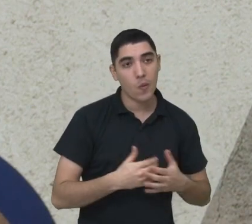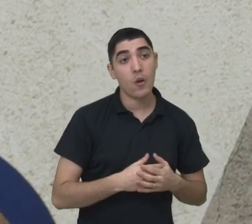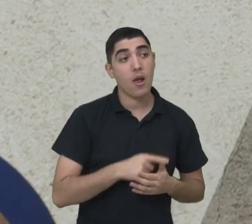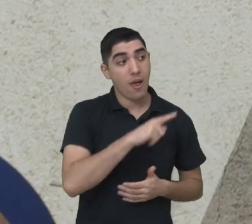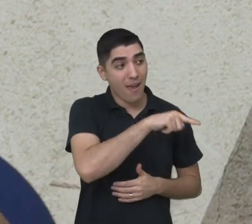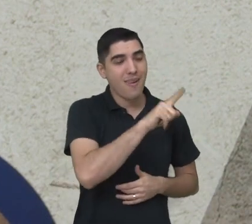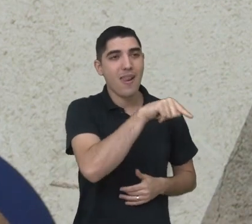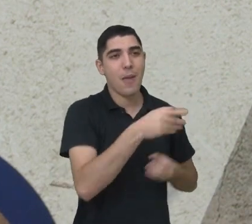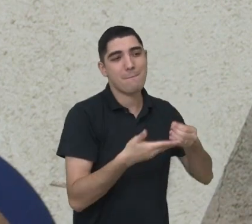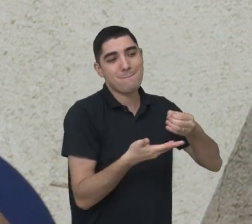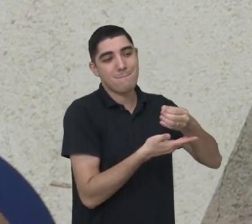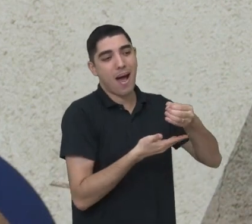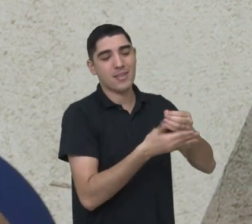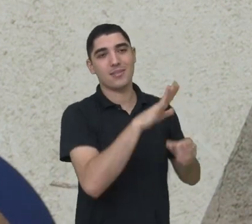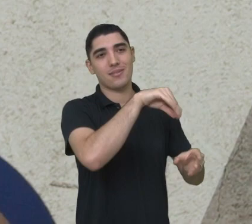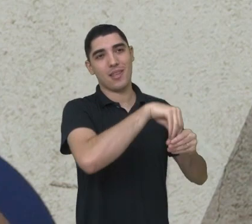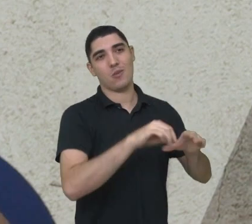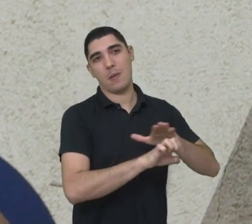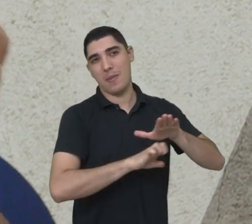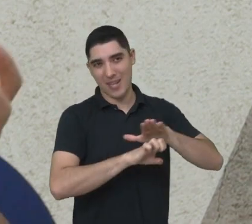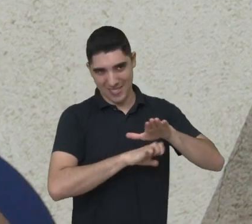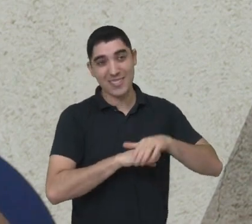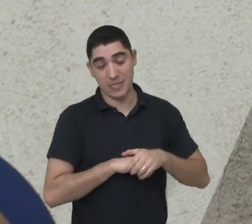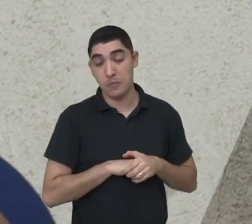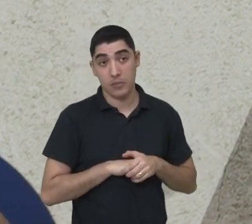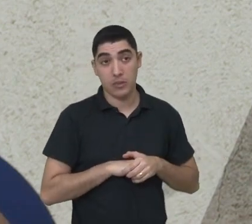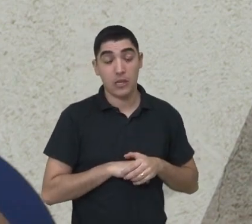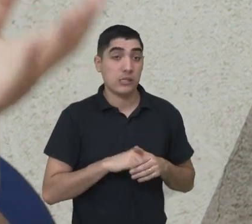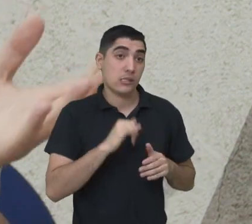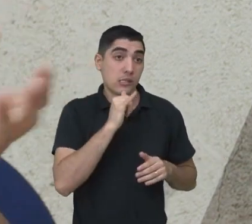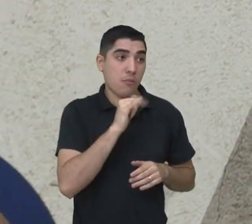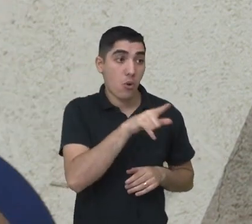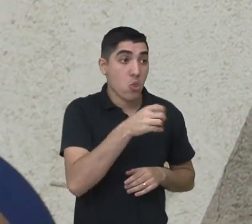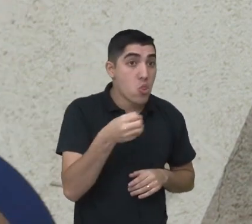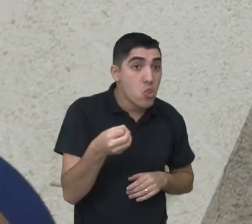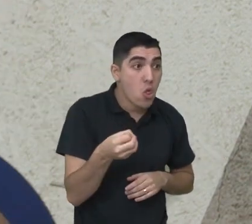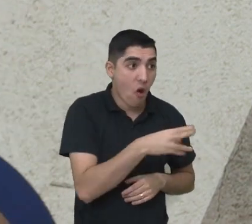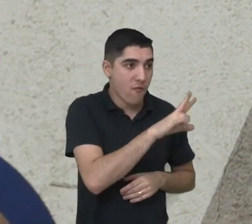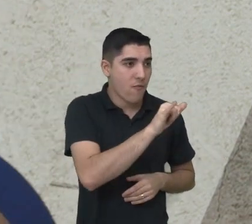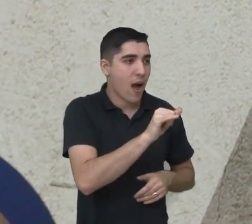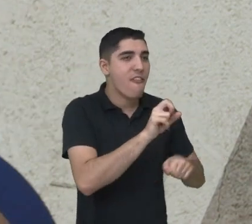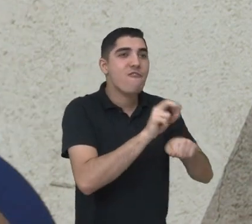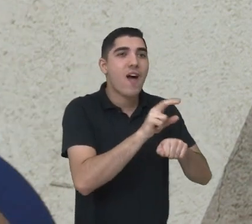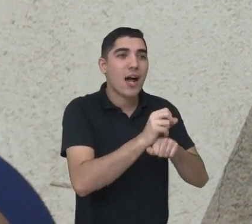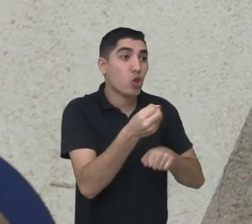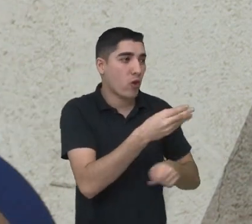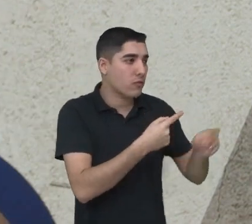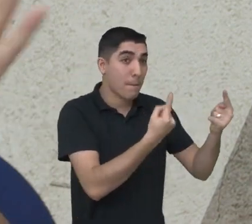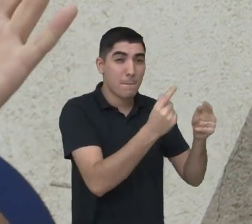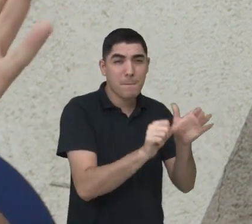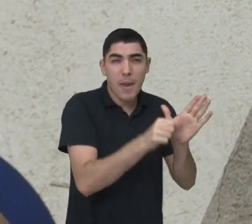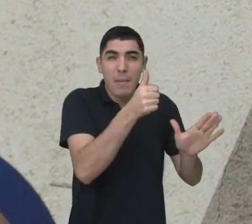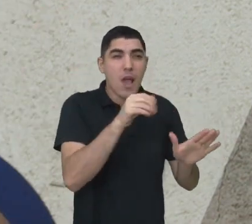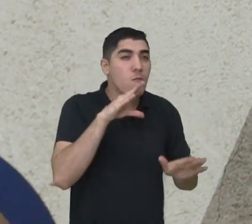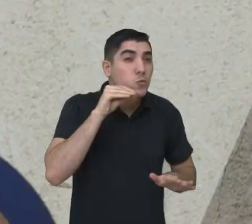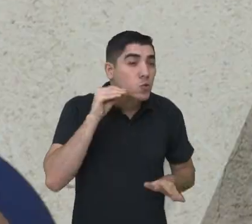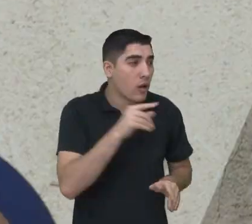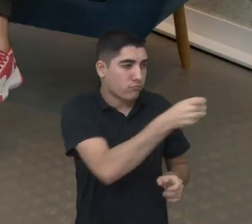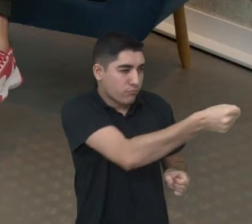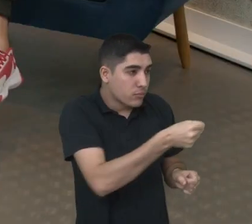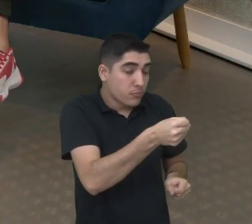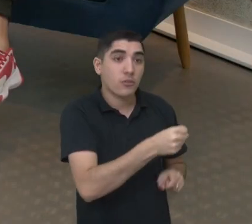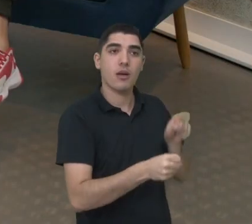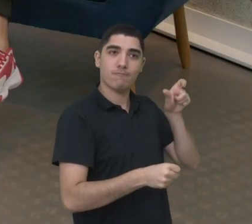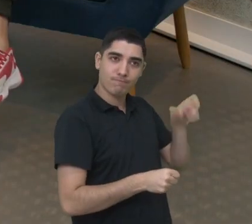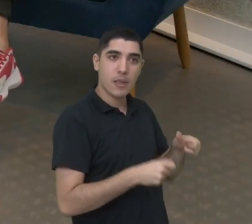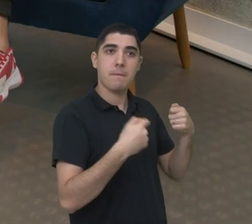dentro de uma indústria, né, até nas primeiras contratações dentro de uma, né, abertura de uma indústria. Então, engenheiro de produção, ele tem uma visão global